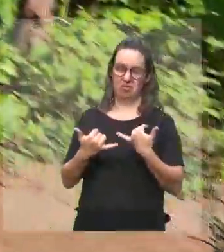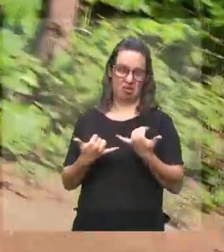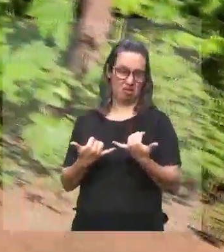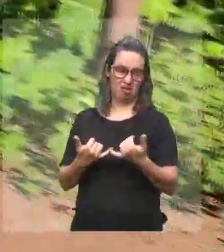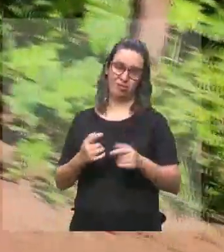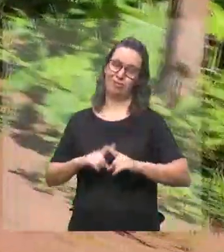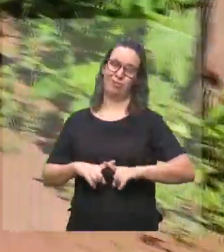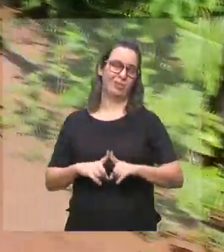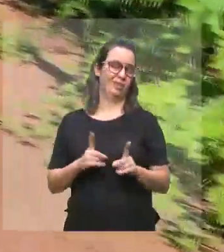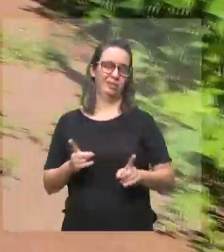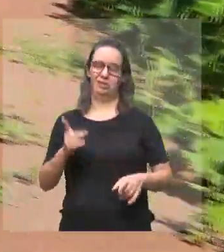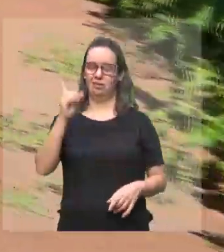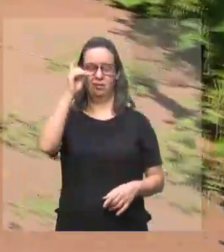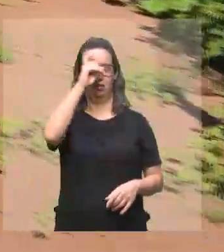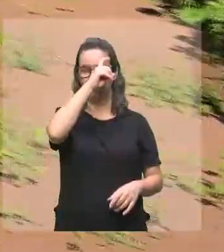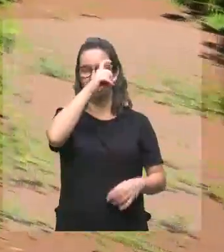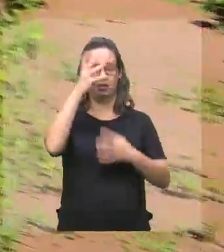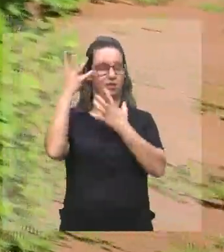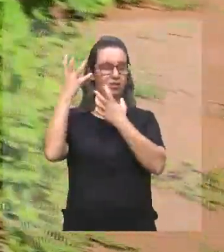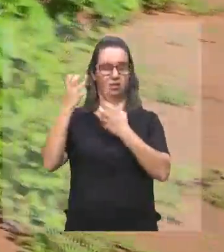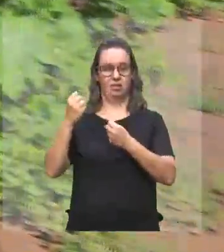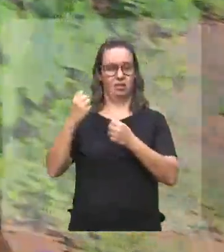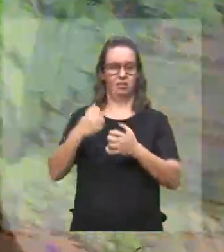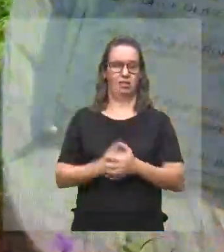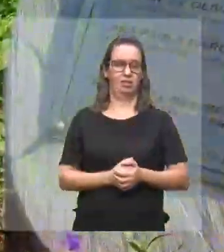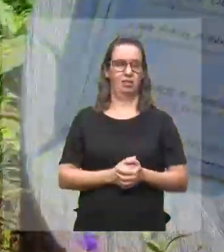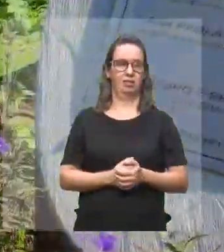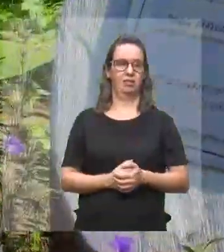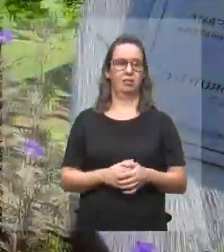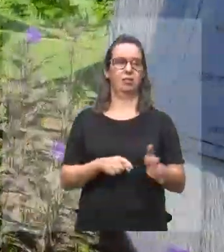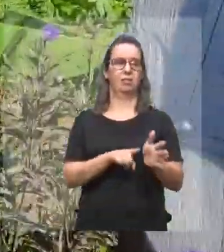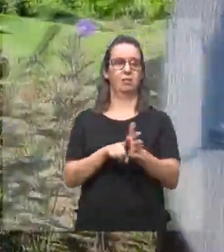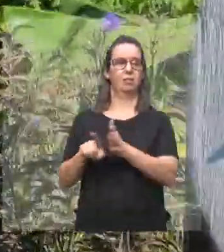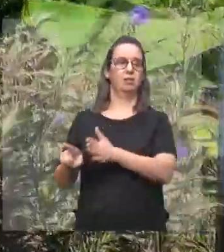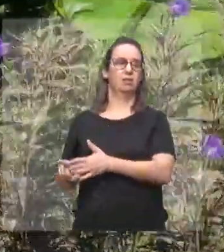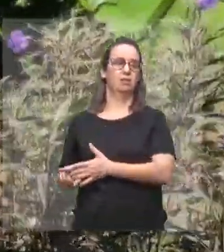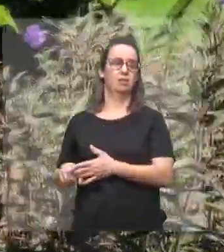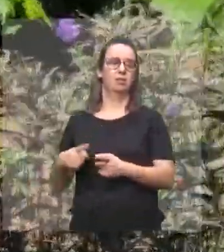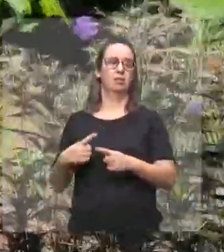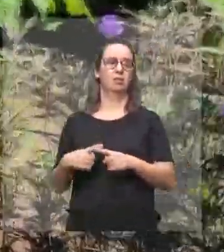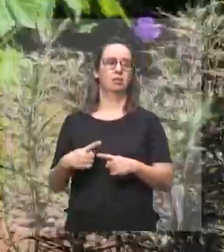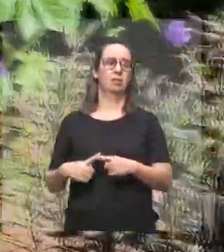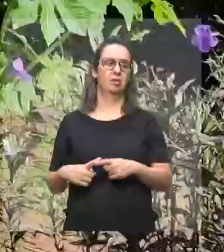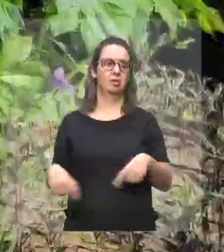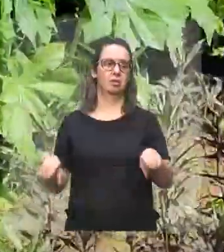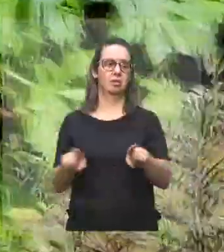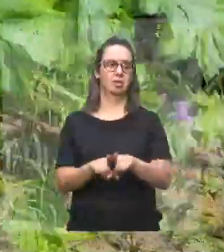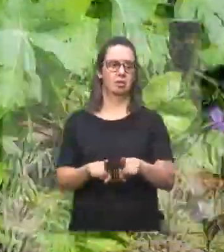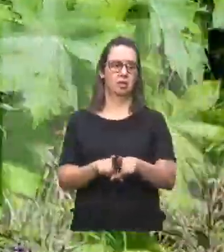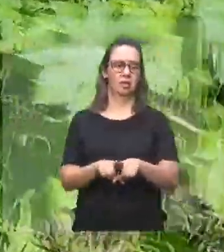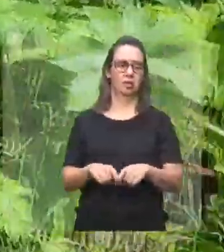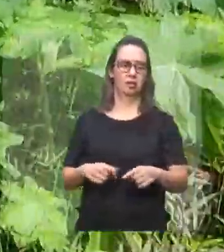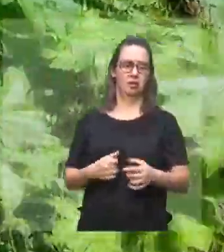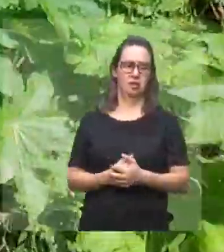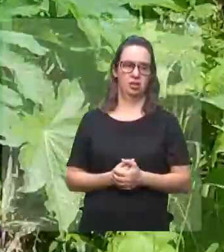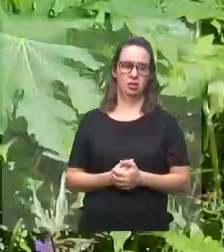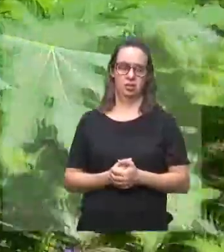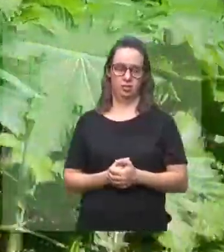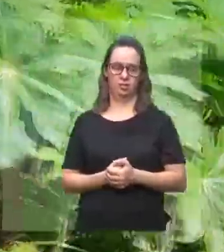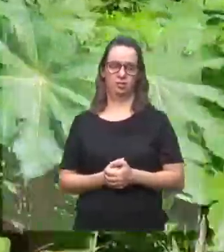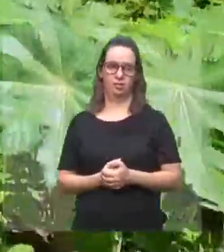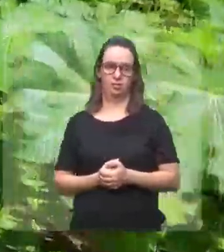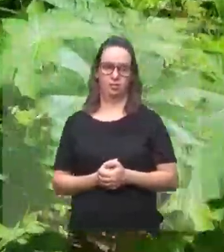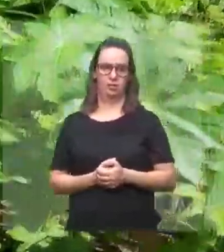situação, e a população cobra da gente, a horta, o que, que aconteceu com a horta, olha lá, plantação de mamona,